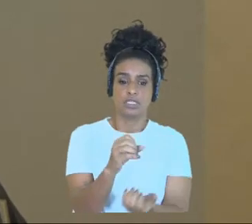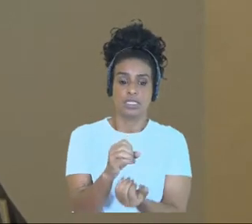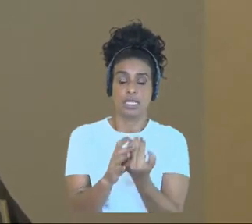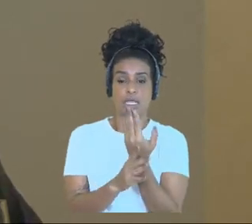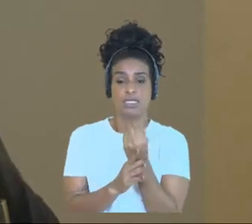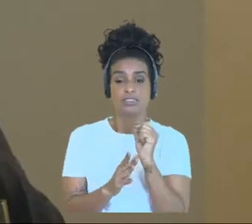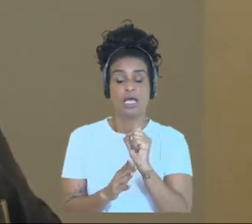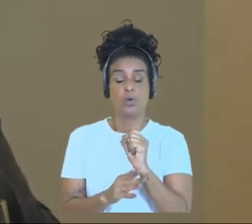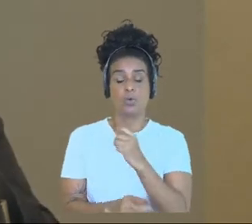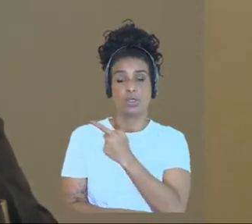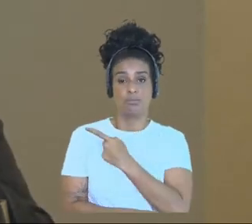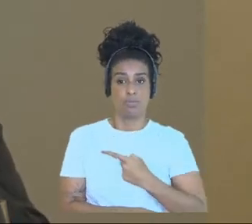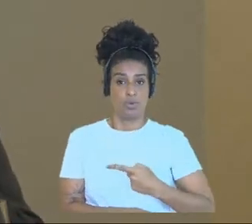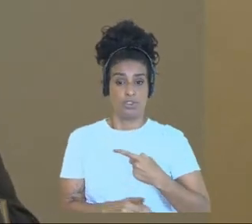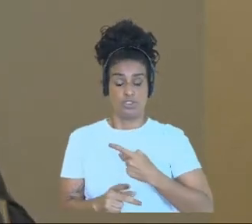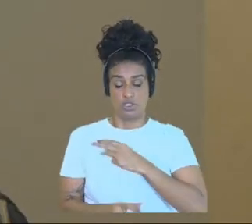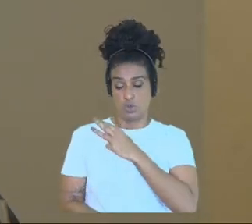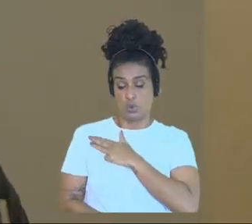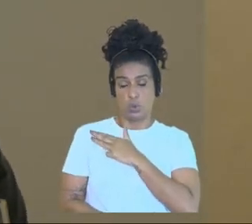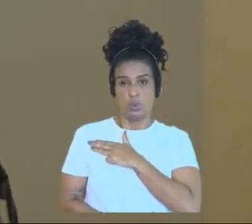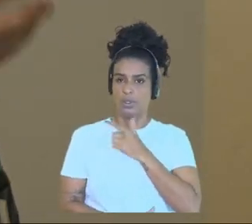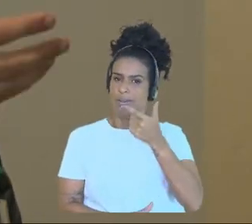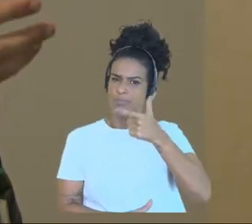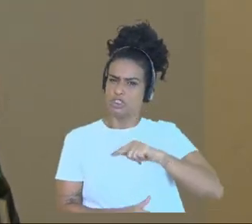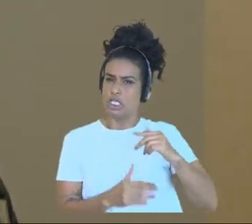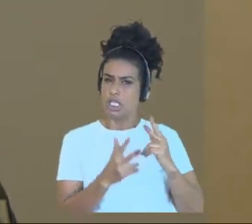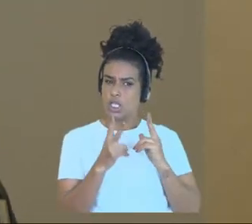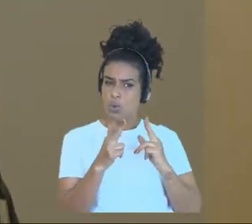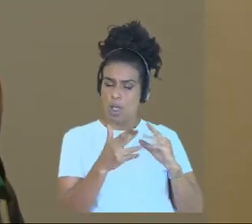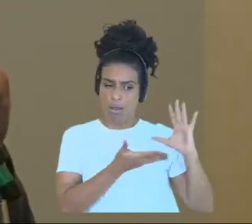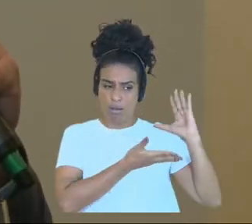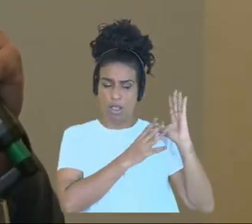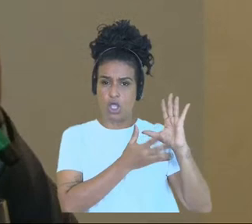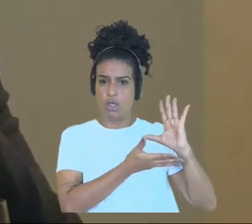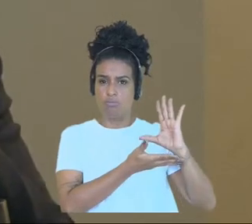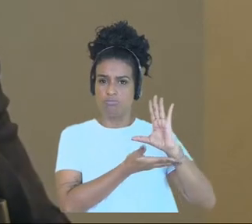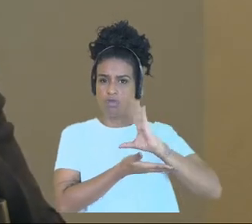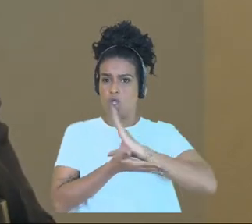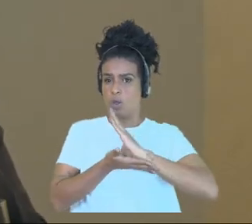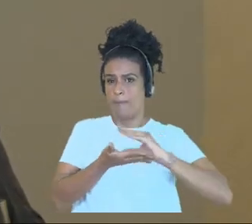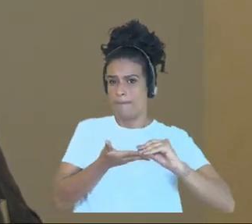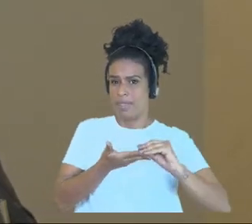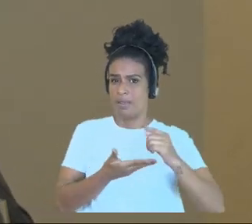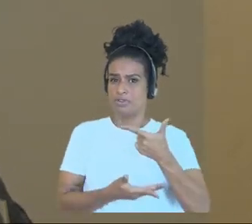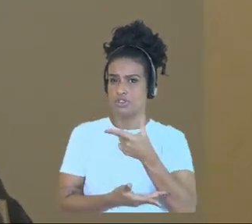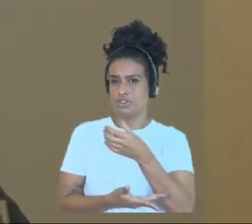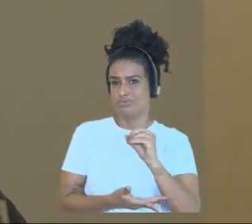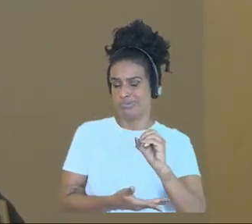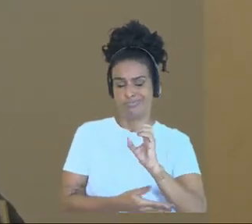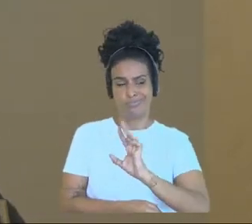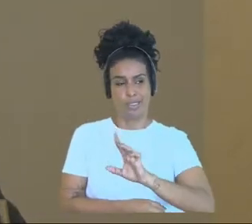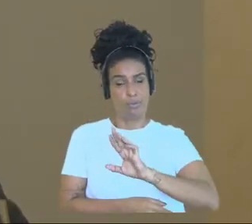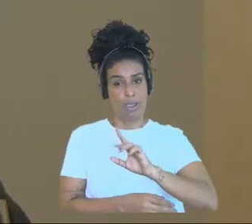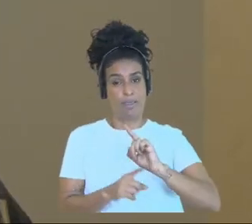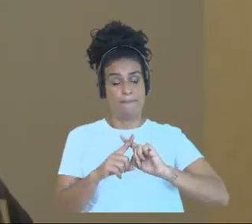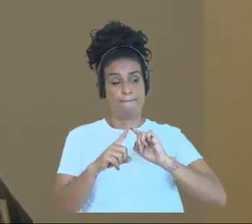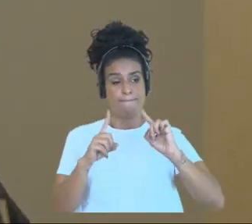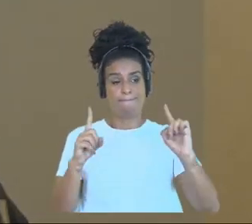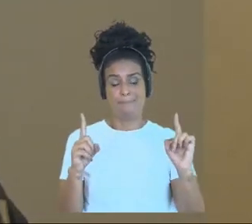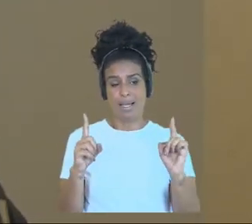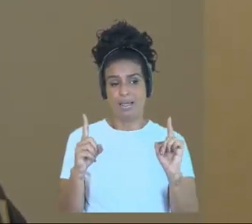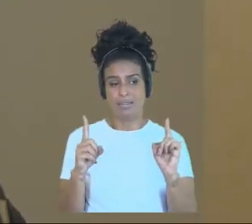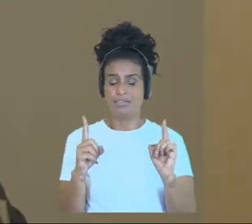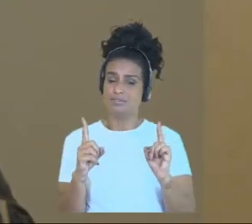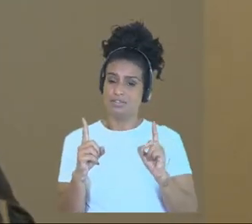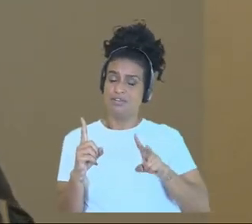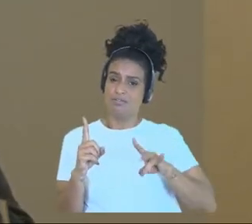governo Lula, que certamente não se repetirá do jeito que foi nos anos 2000, porque as condições mudaram dramaticamente, mas que, de alguma